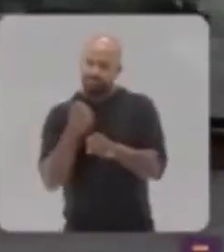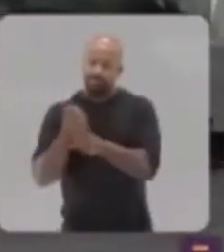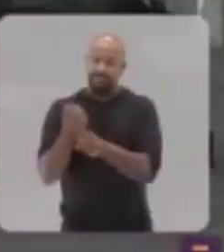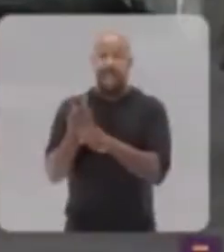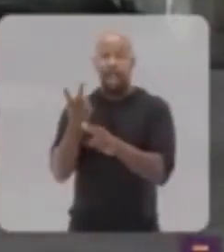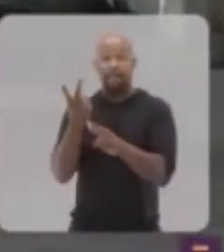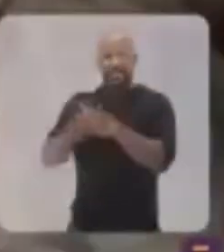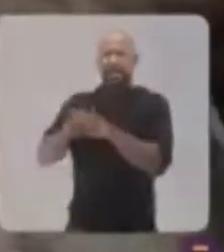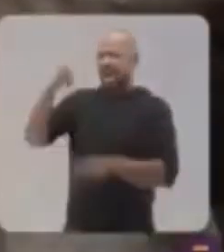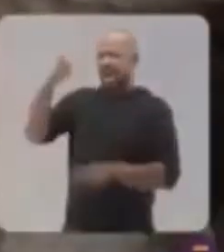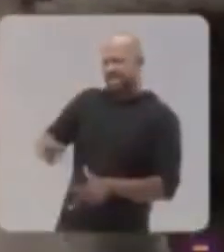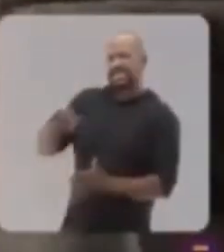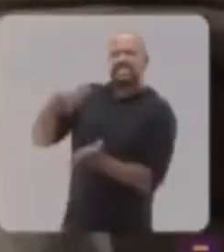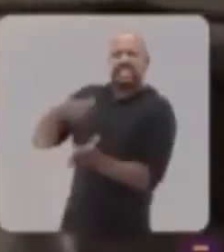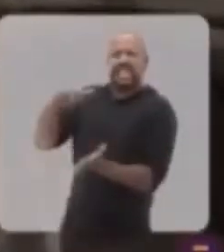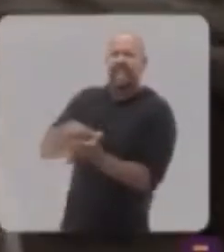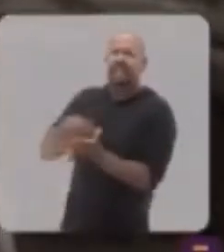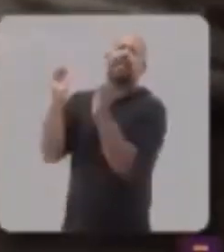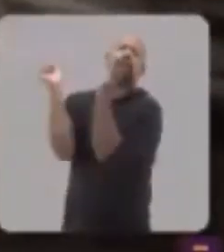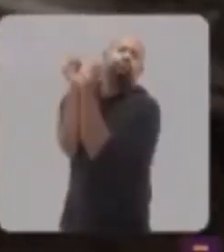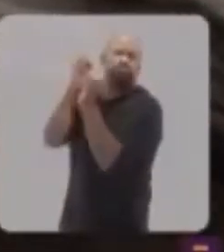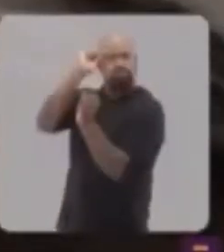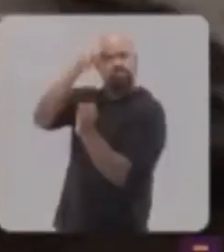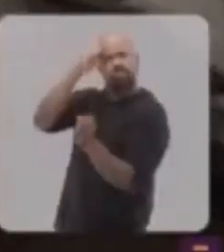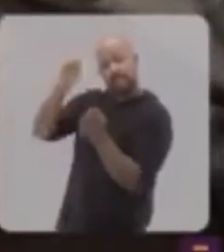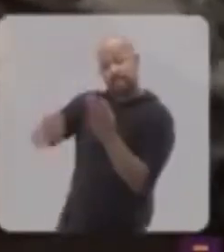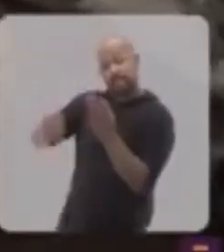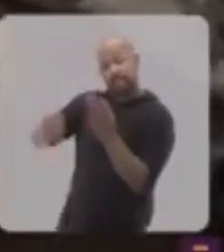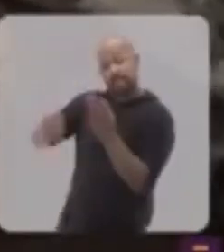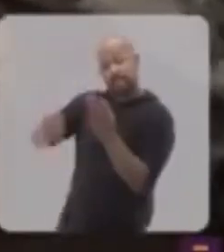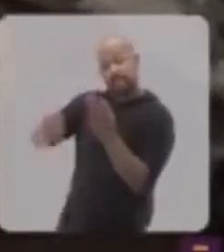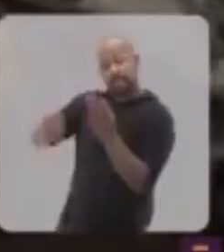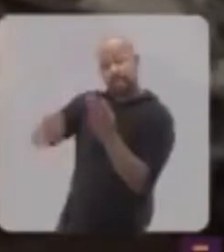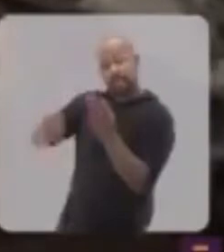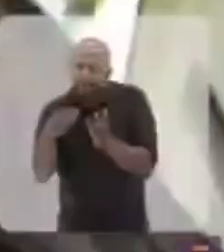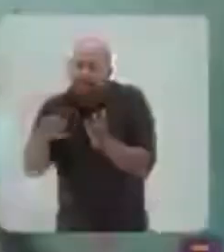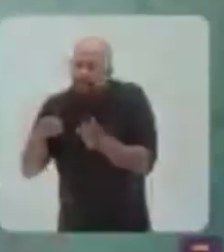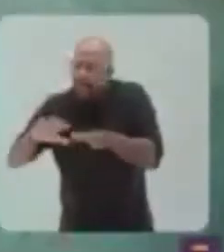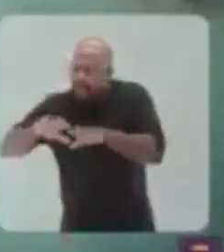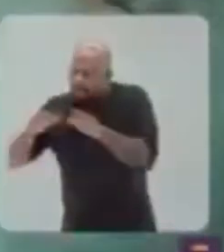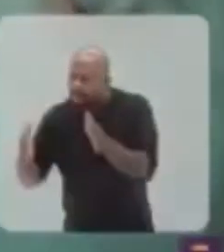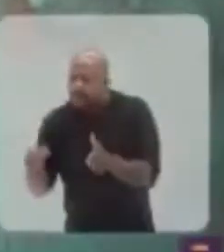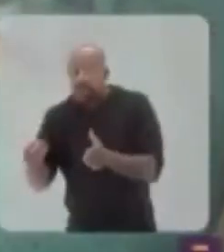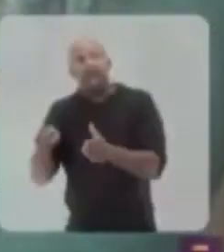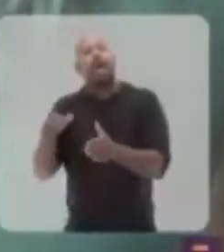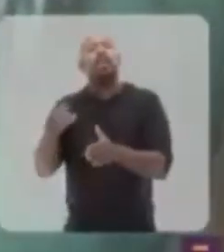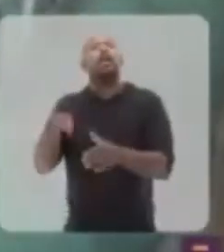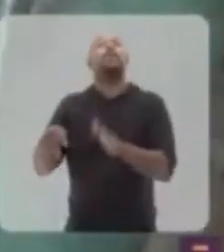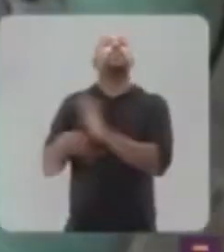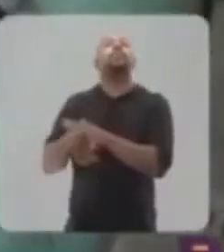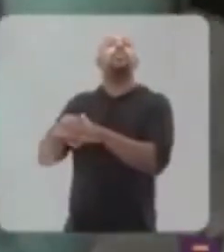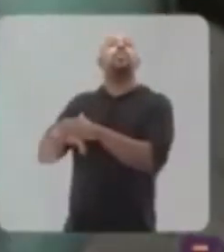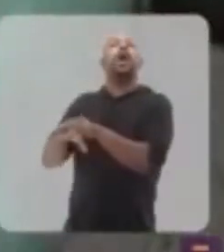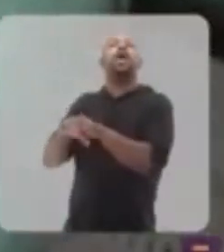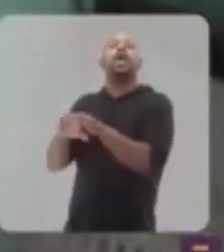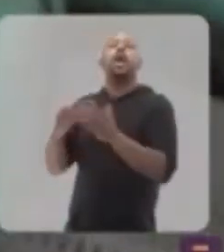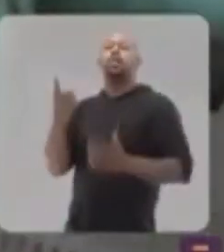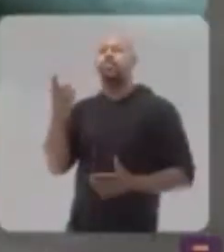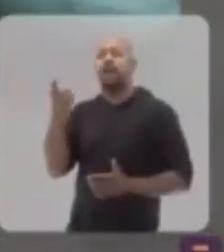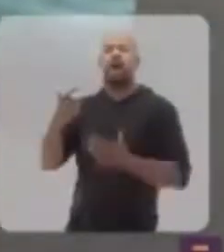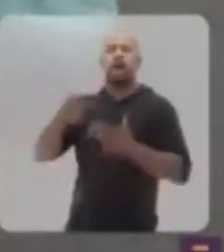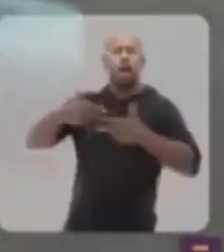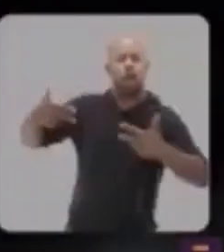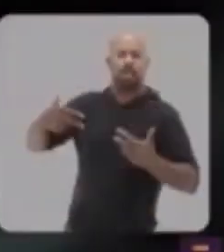prisão que castigava os escravizados, o calabouço. A ponta do calabouço se transformou em depósito de armas e